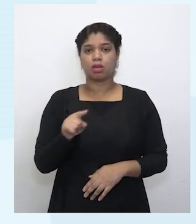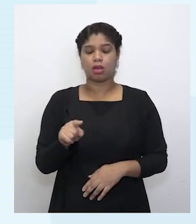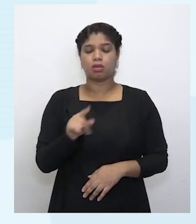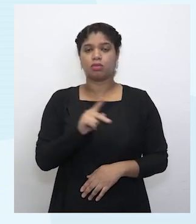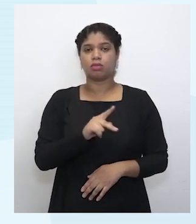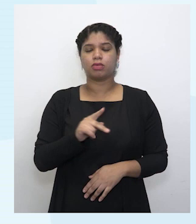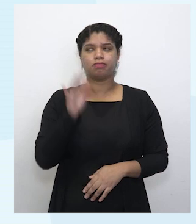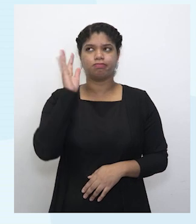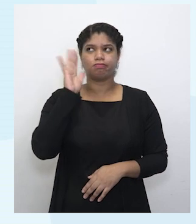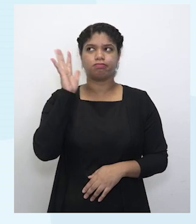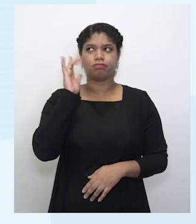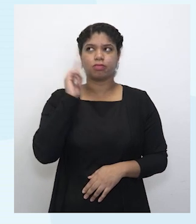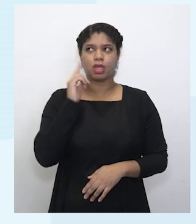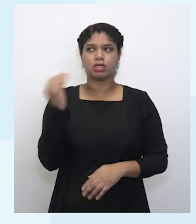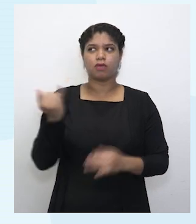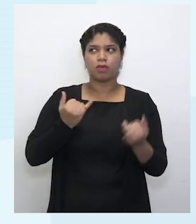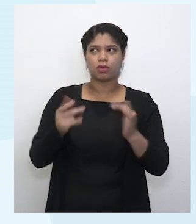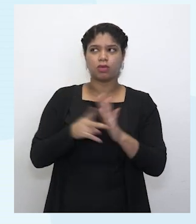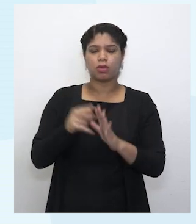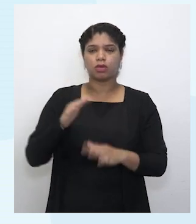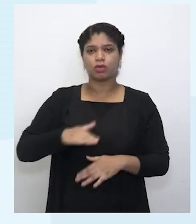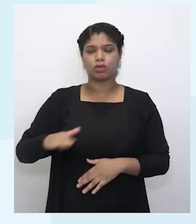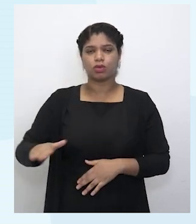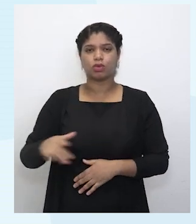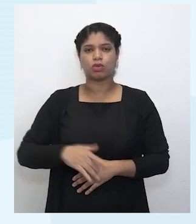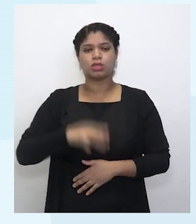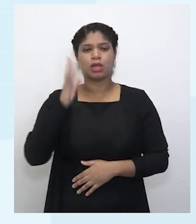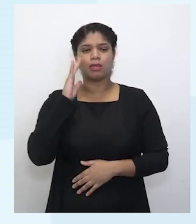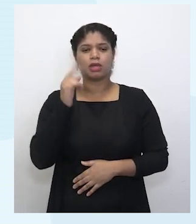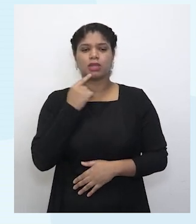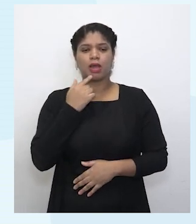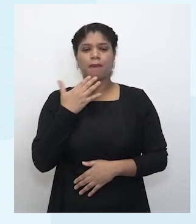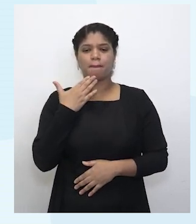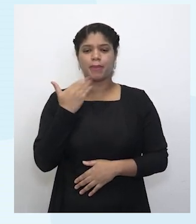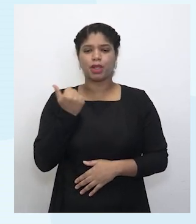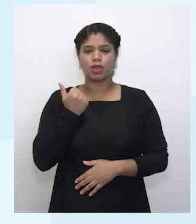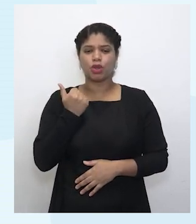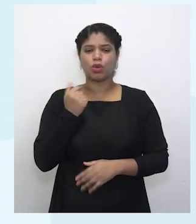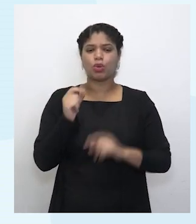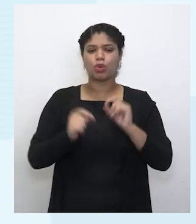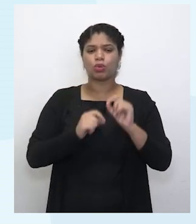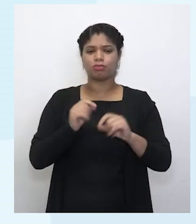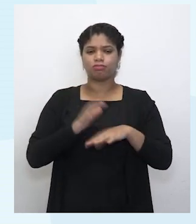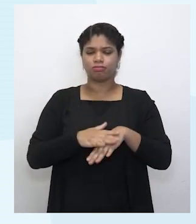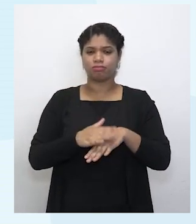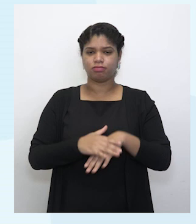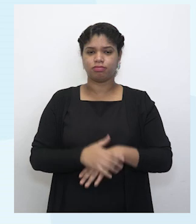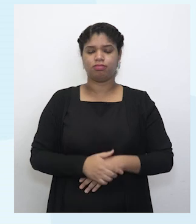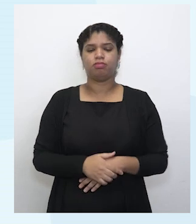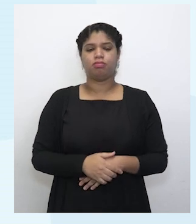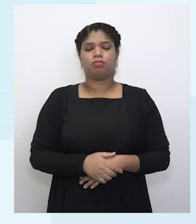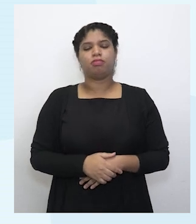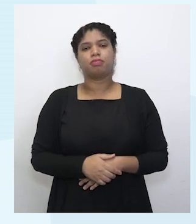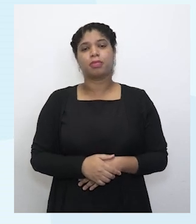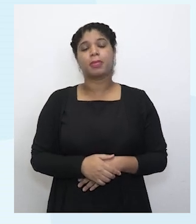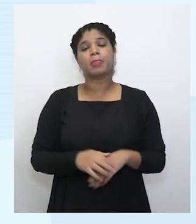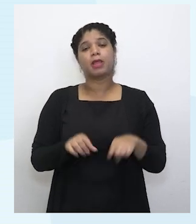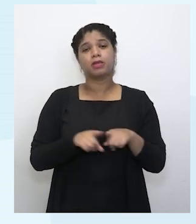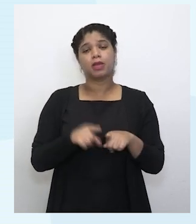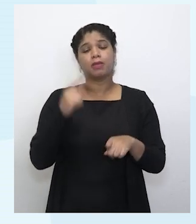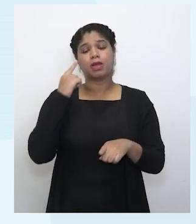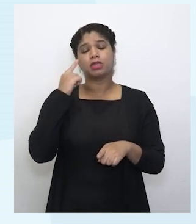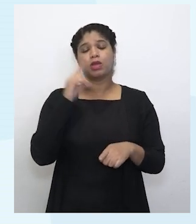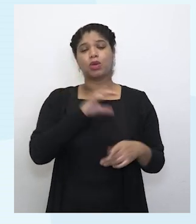sobre essas informações e pensar nas suas melhores intervenções. E levar também em consideração o